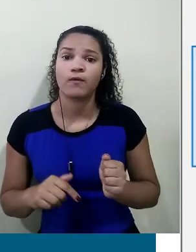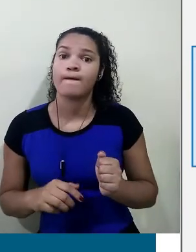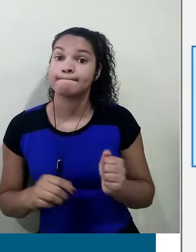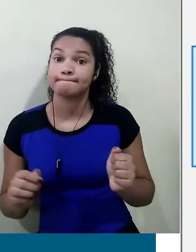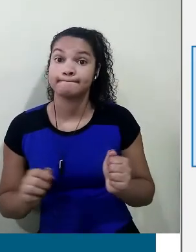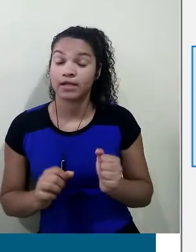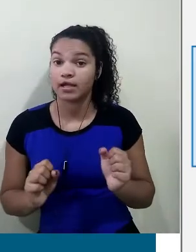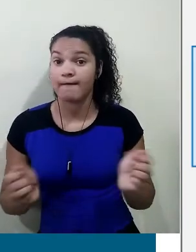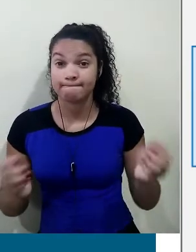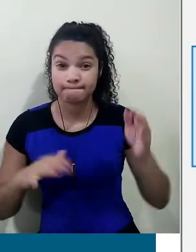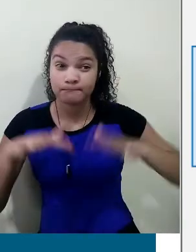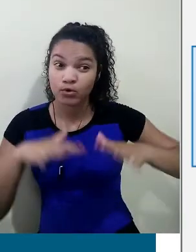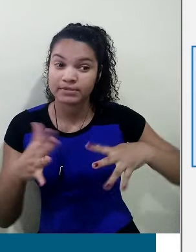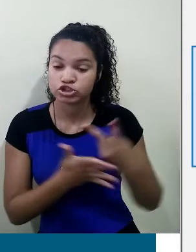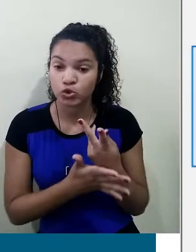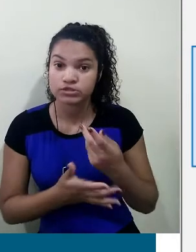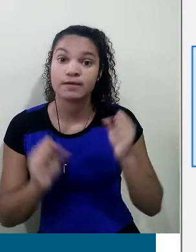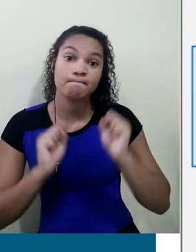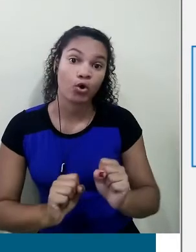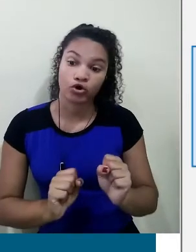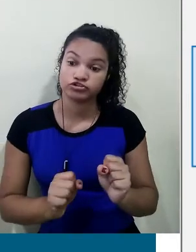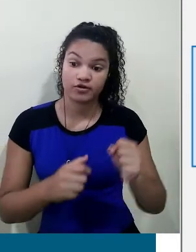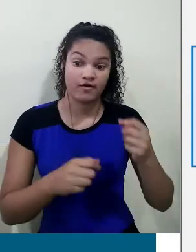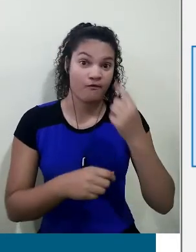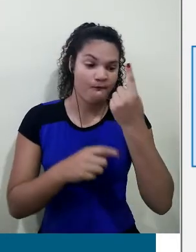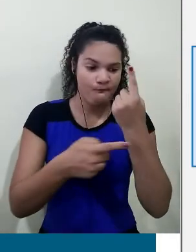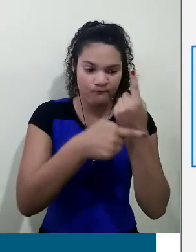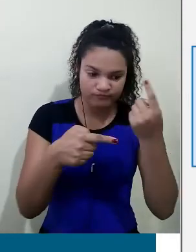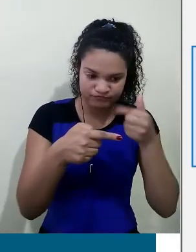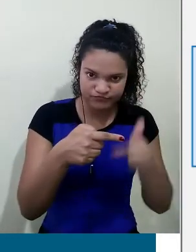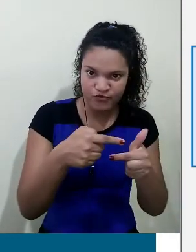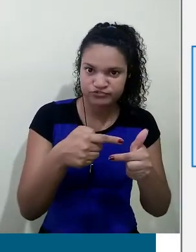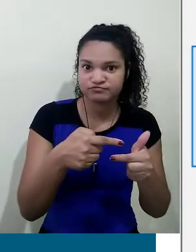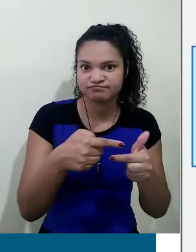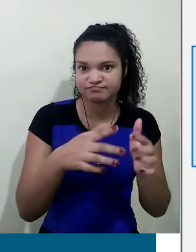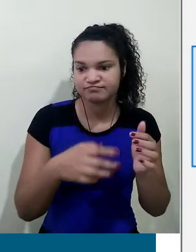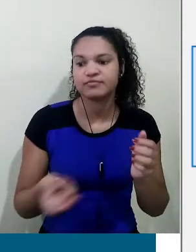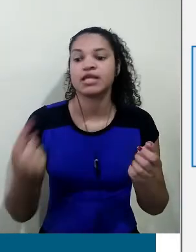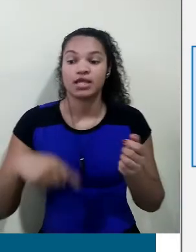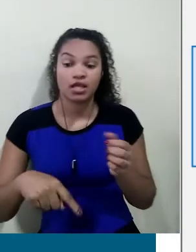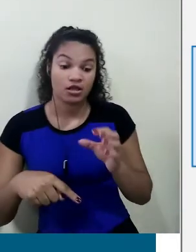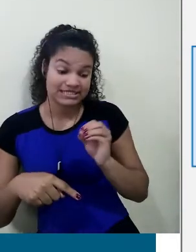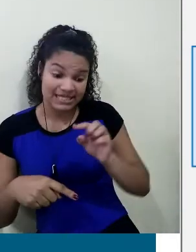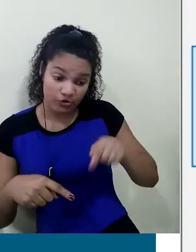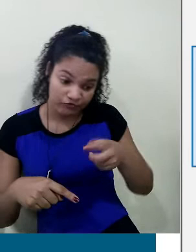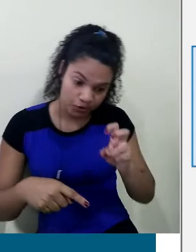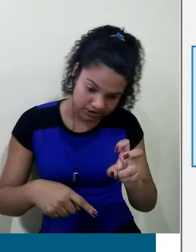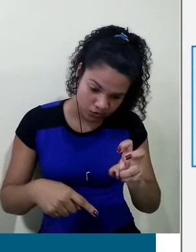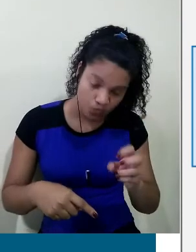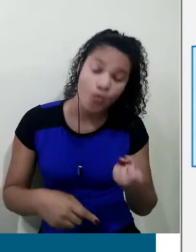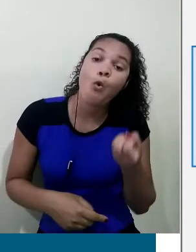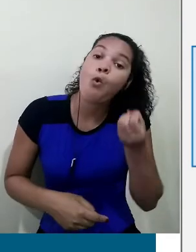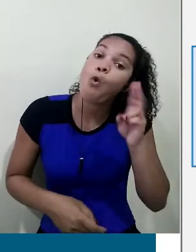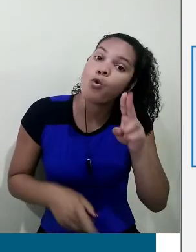meio. Então a probabilidade de um evento pode ser representada por uma fração, pelo coeficiente 0,5, aqui no caso,